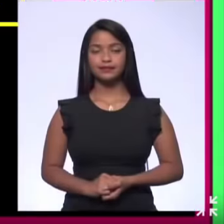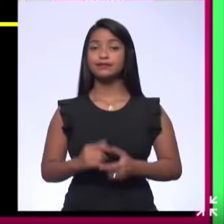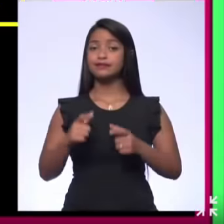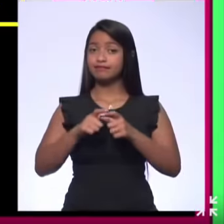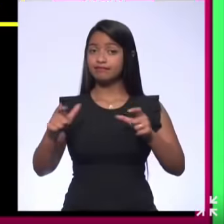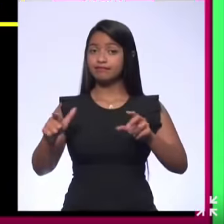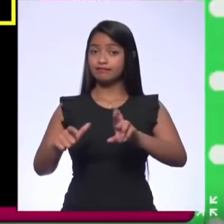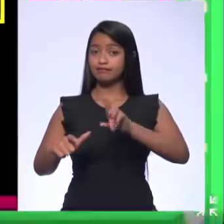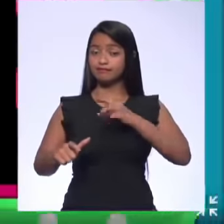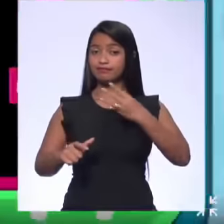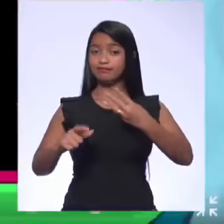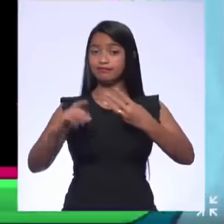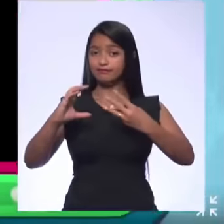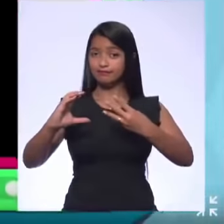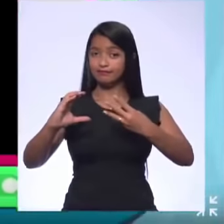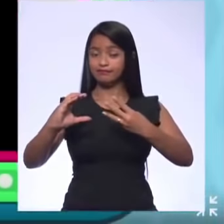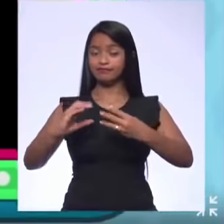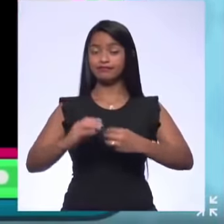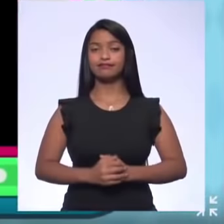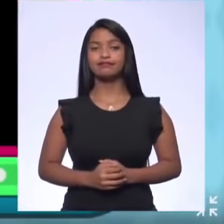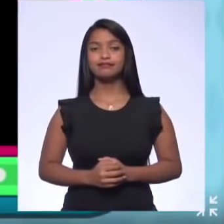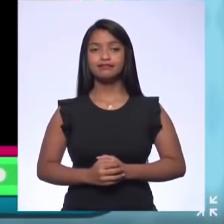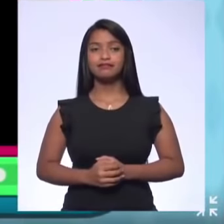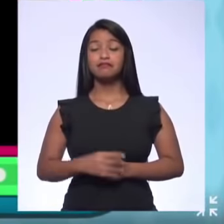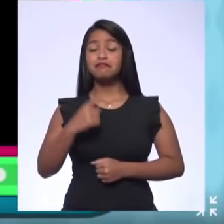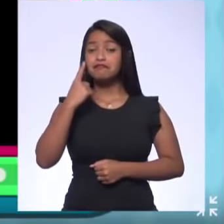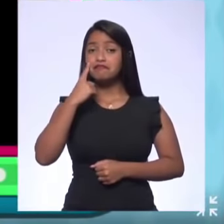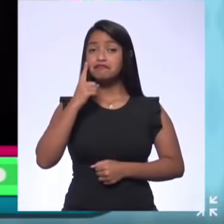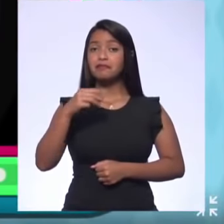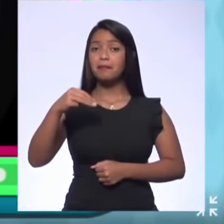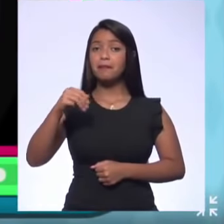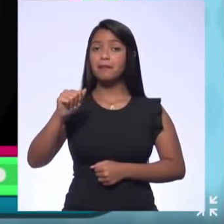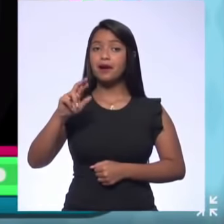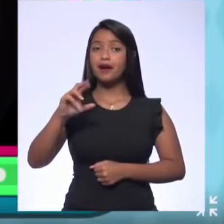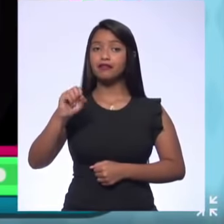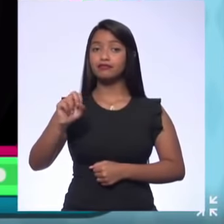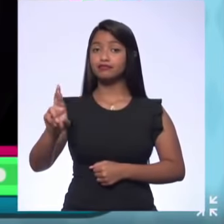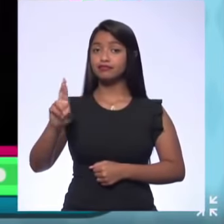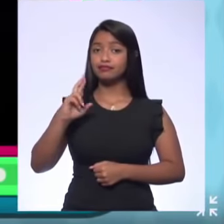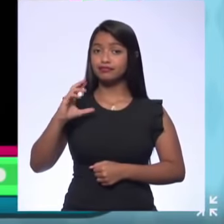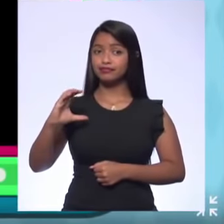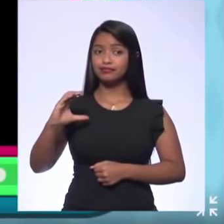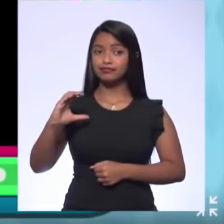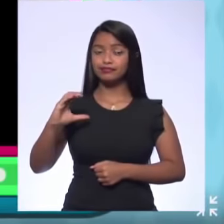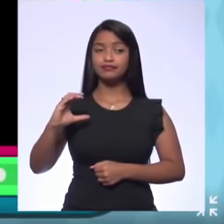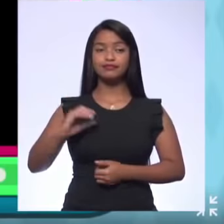Acabou o tempo. Pronto. Vamos ver o que o Marcos respondeu.